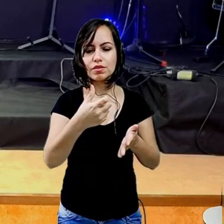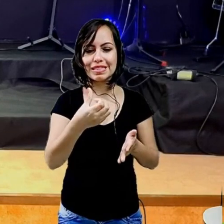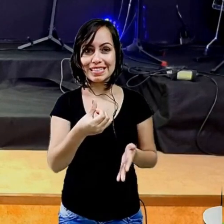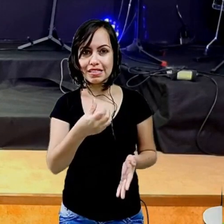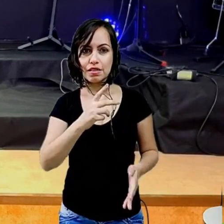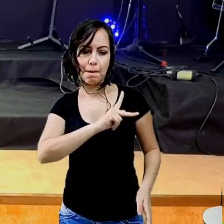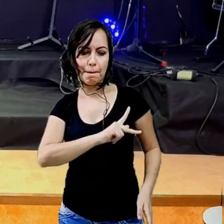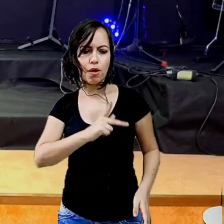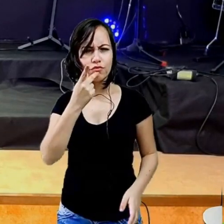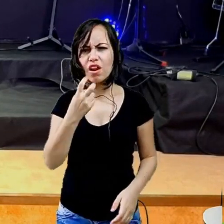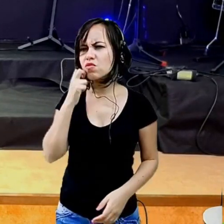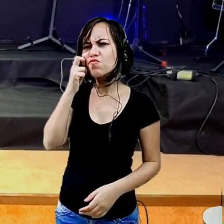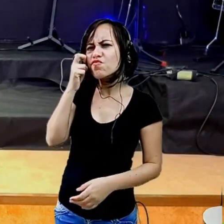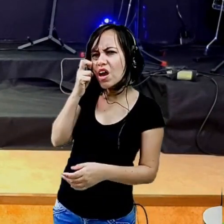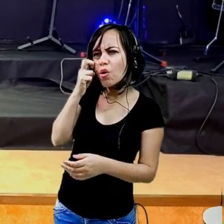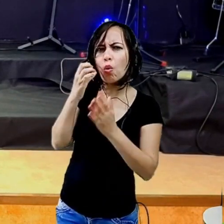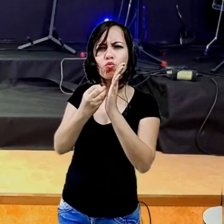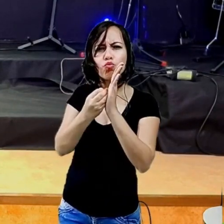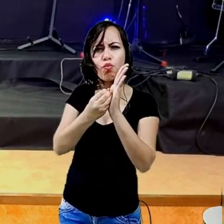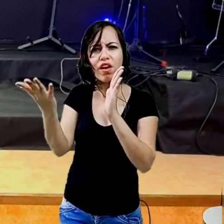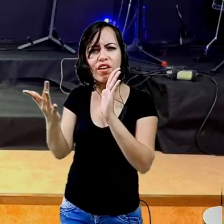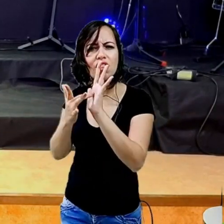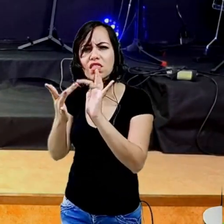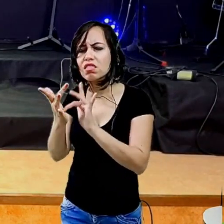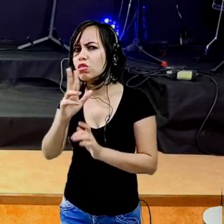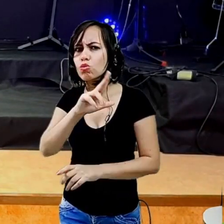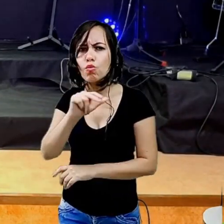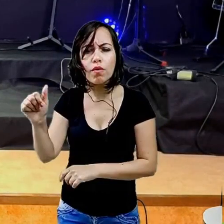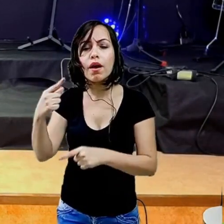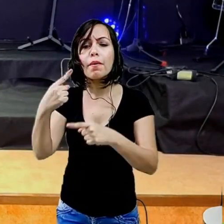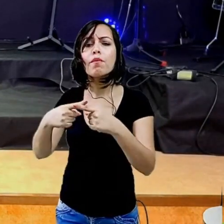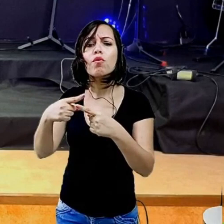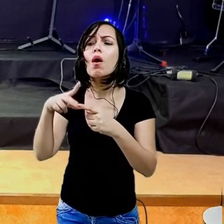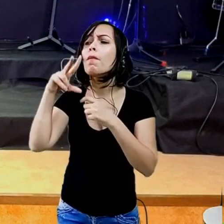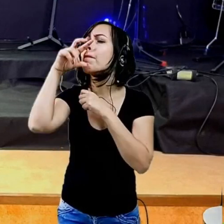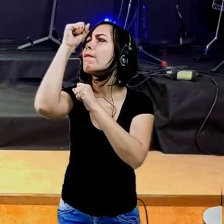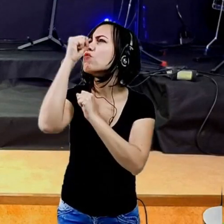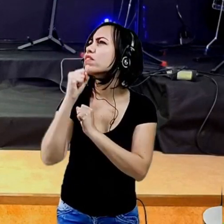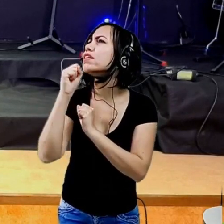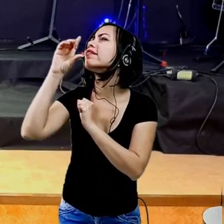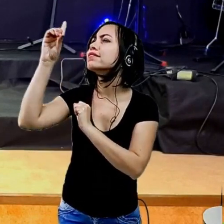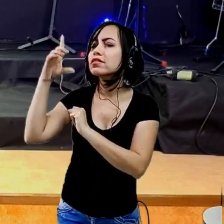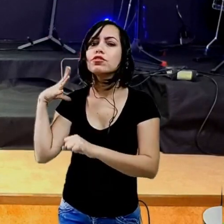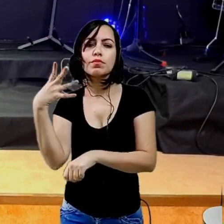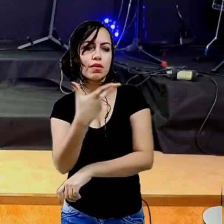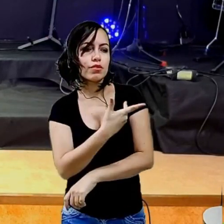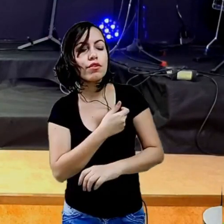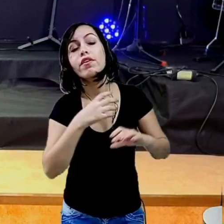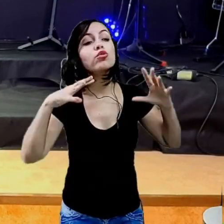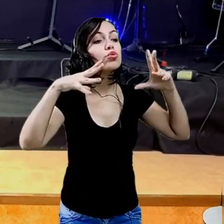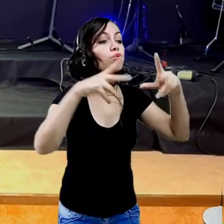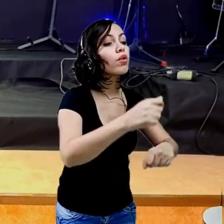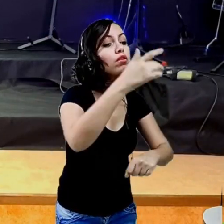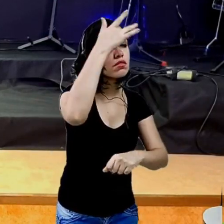eu não me envergonho do evangelho, pois é o poder de Deus para salvar todos os que